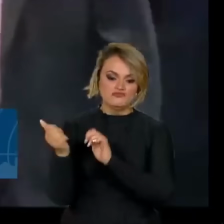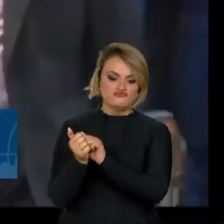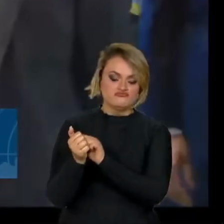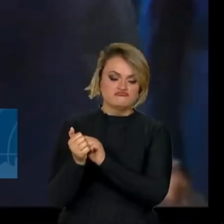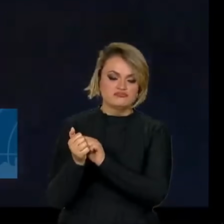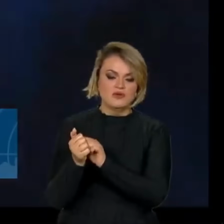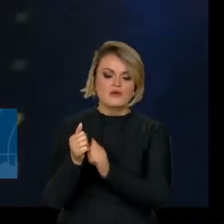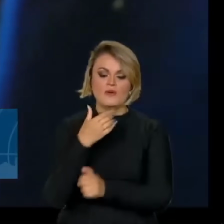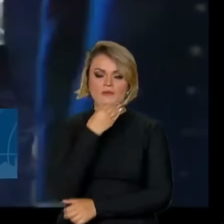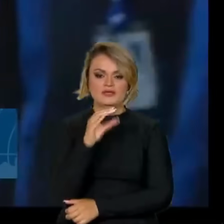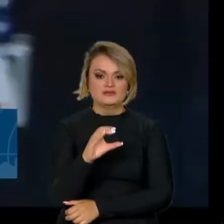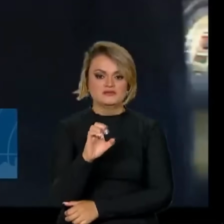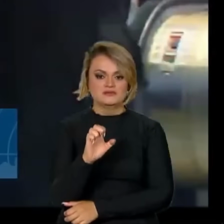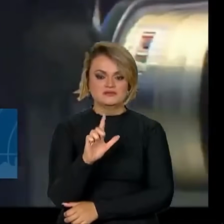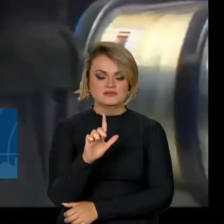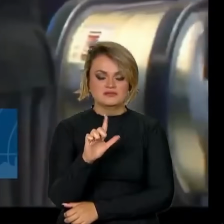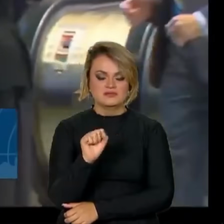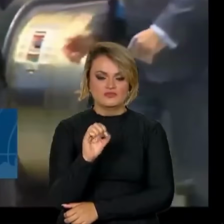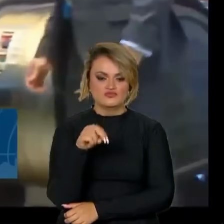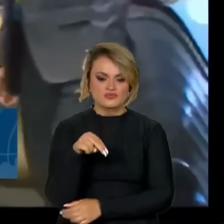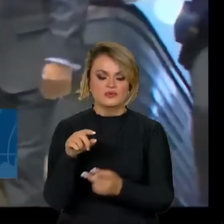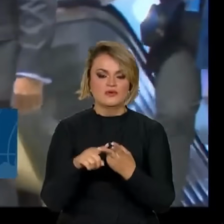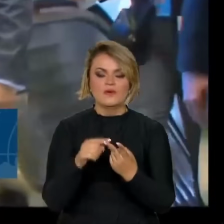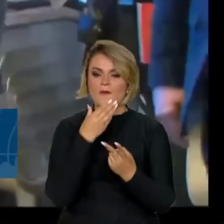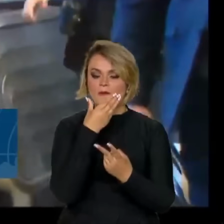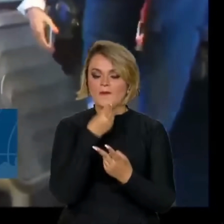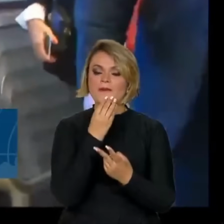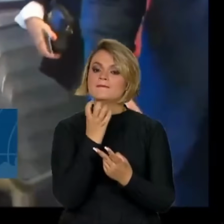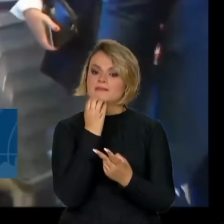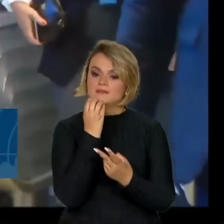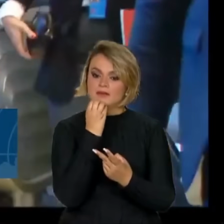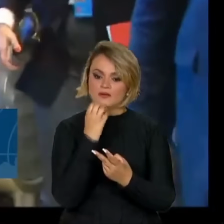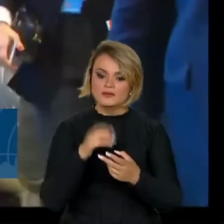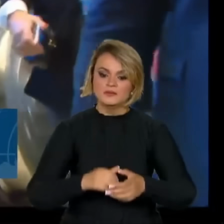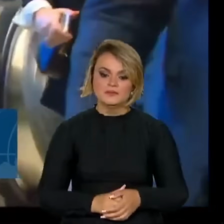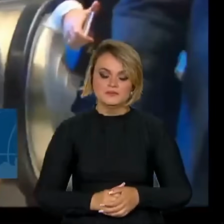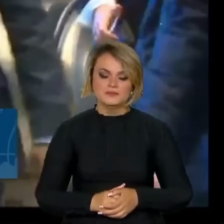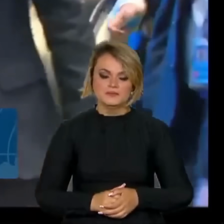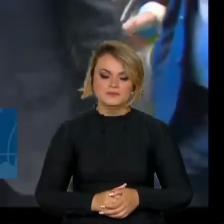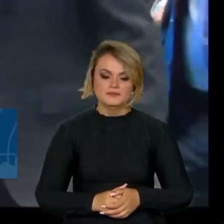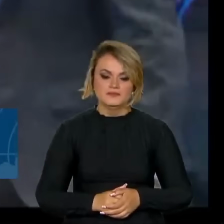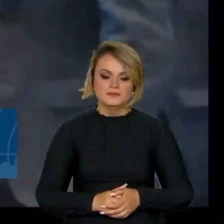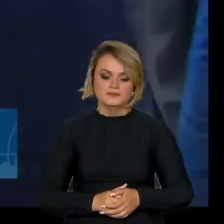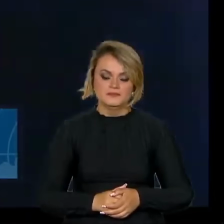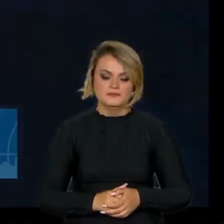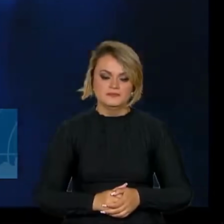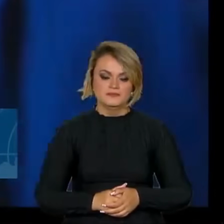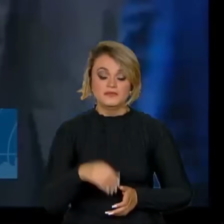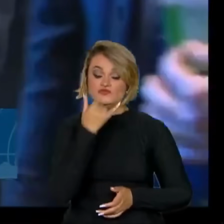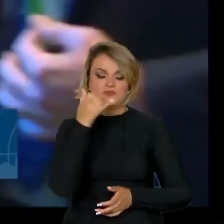mas que ele fala é isso não olha as decisões são boas são tomadas pelo melhoria do mundo inteiro e elas não são implementadas por causa de